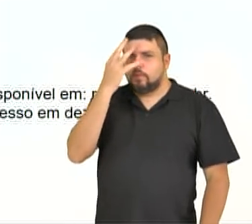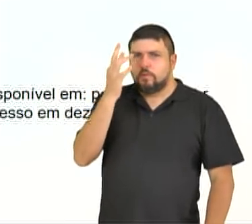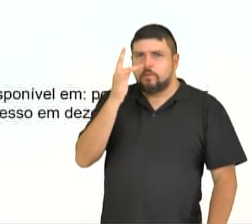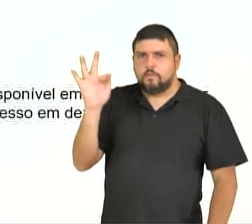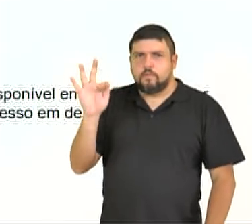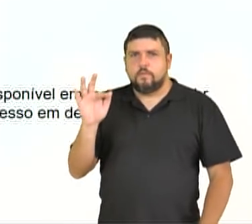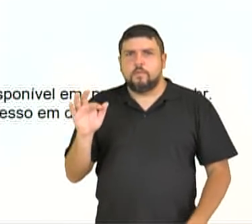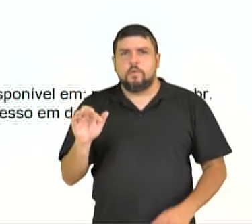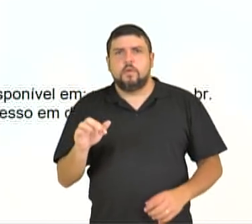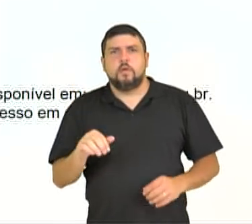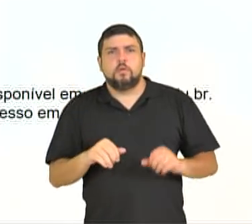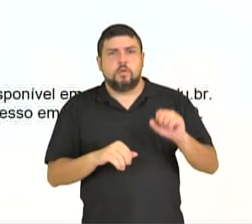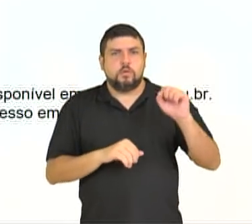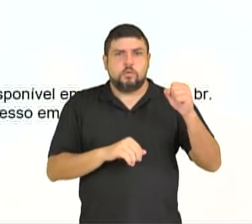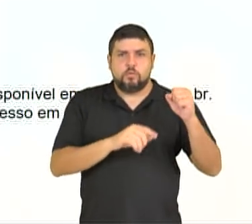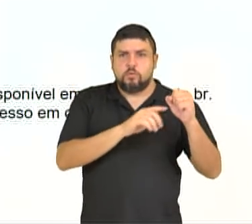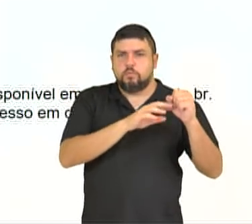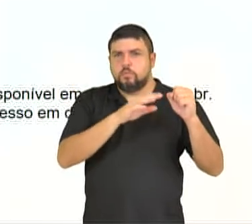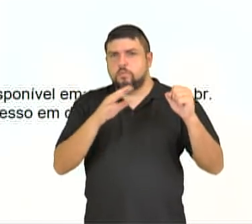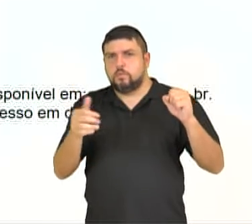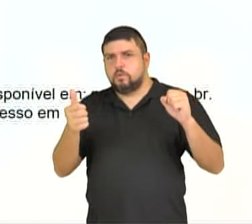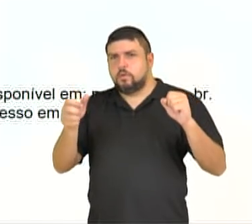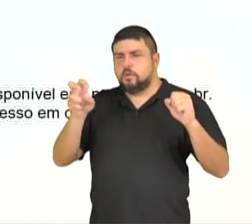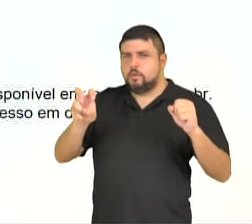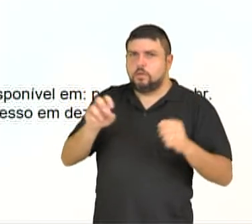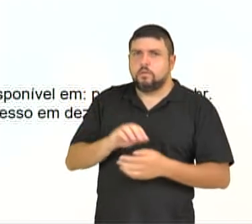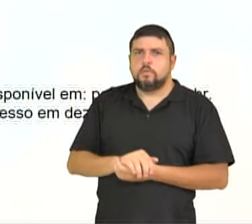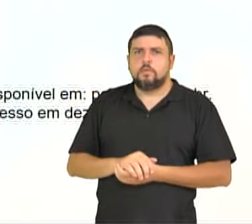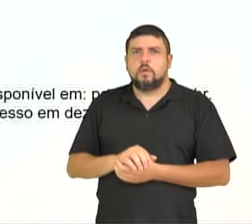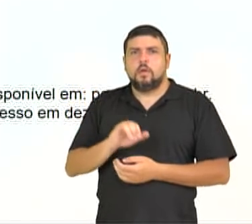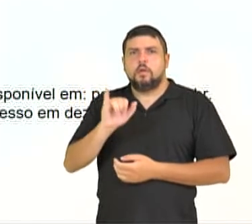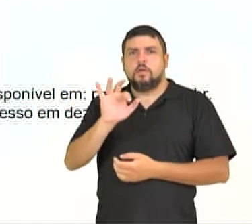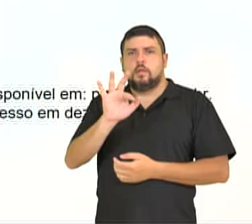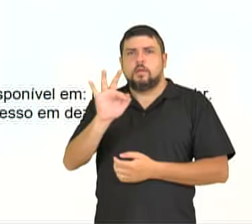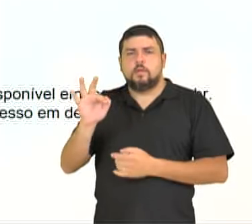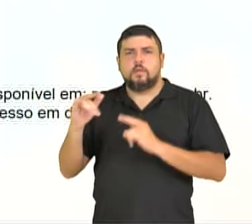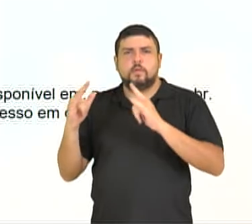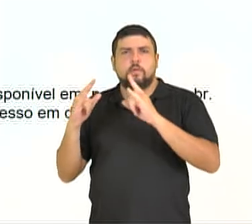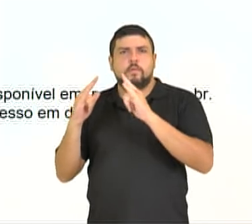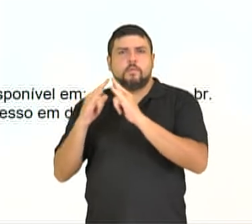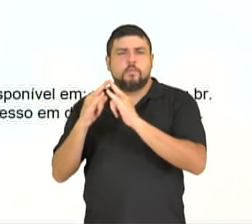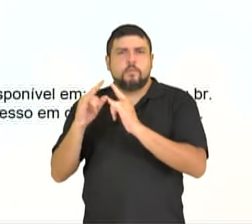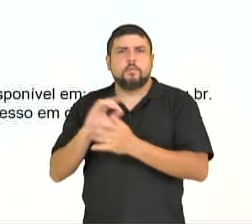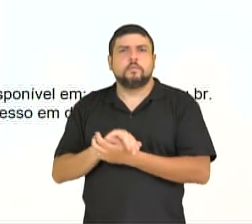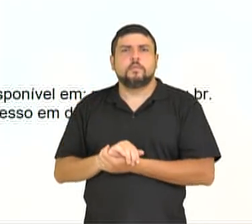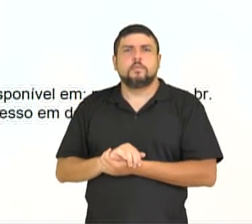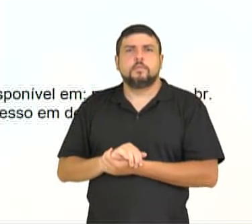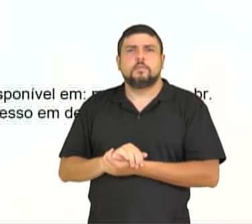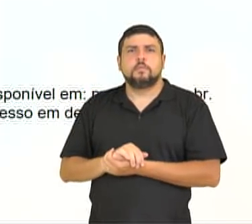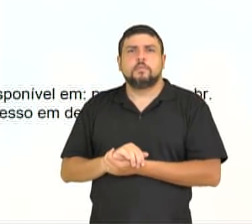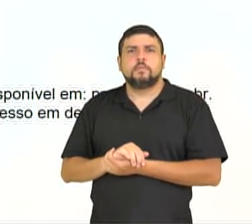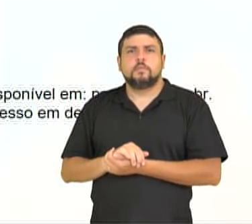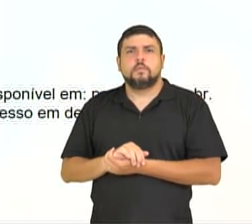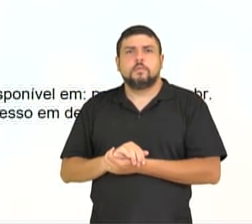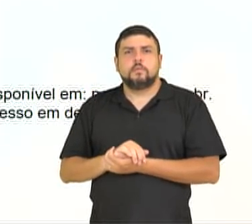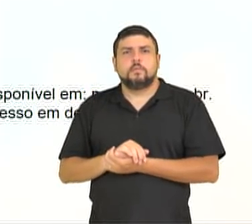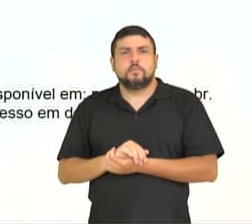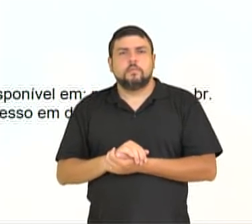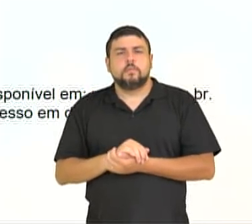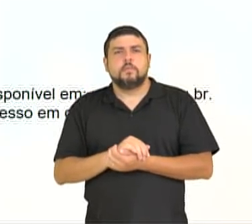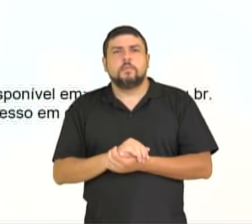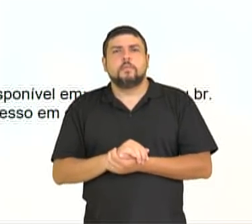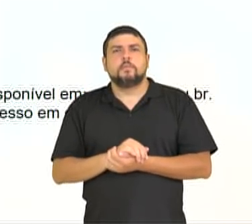15 horas. Instituto Federal Fluminense. Doe sangue, hashtag doe vida.